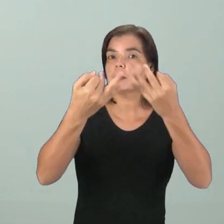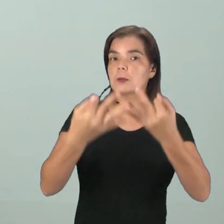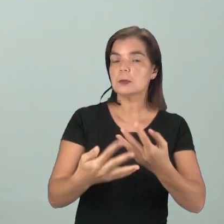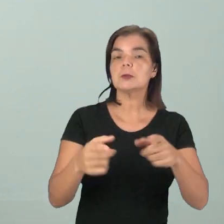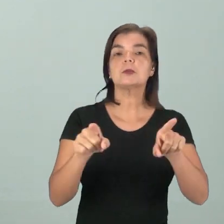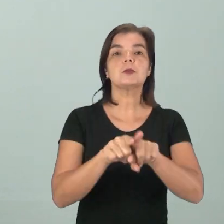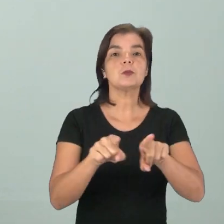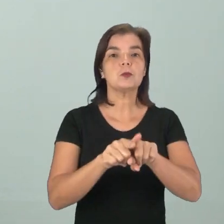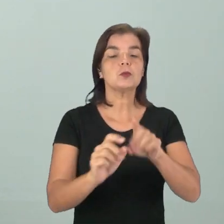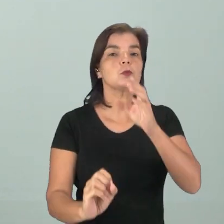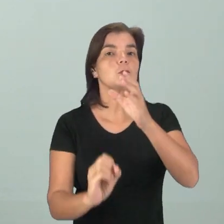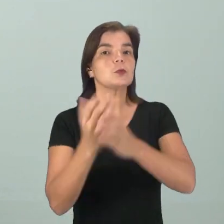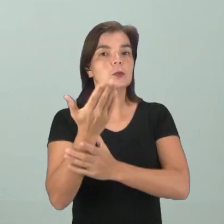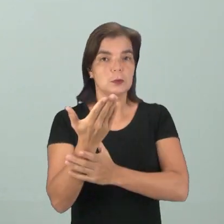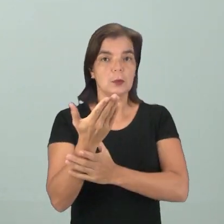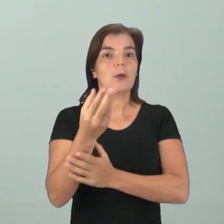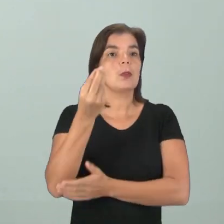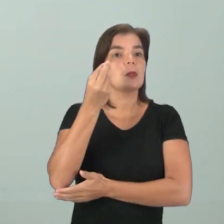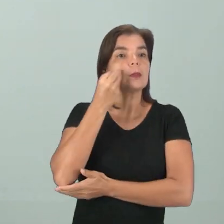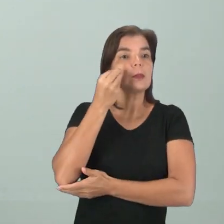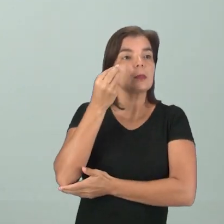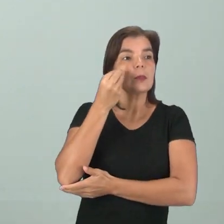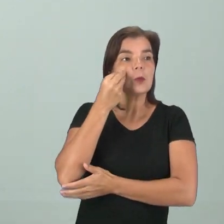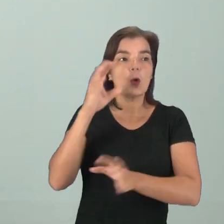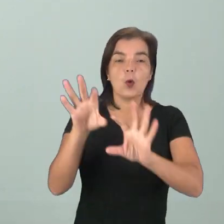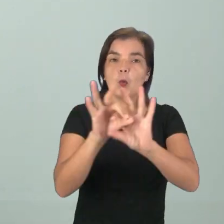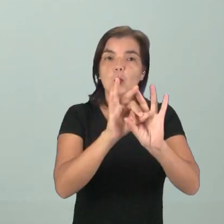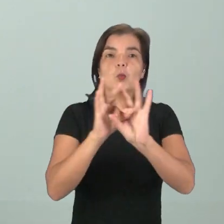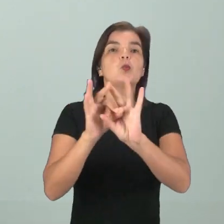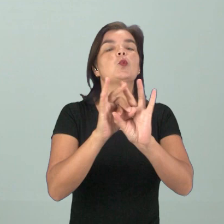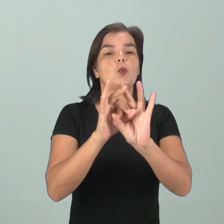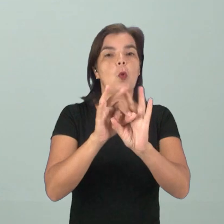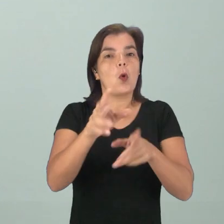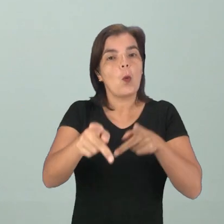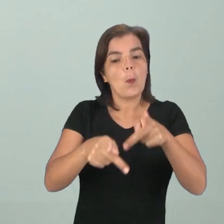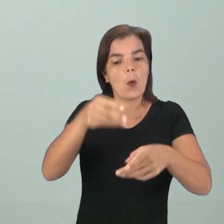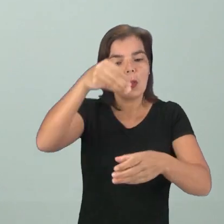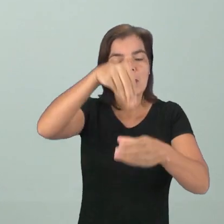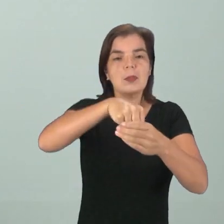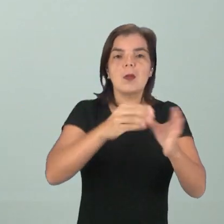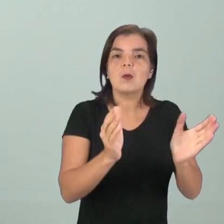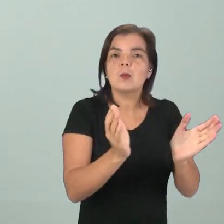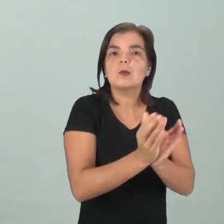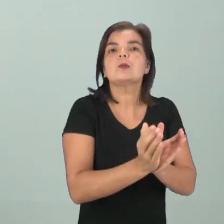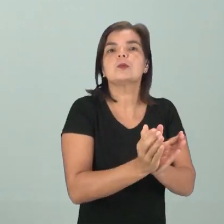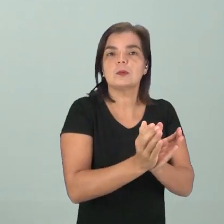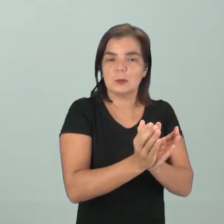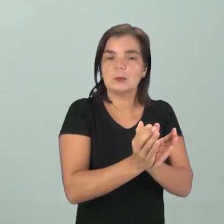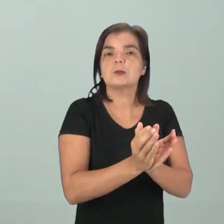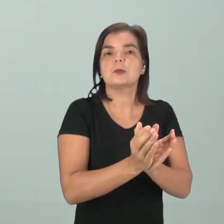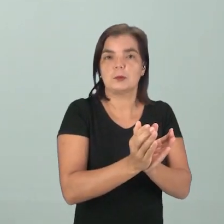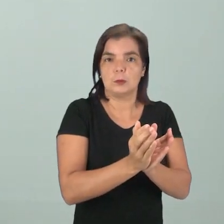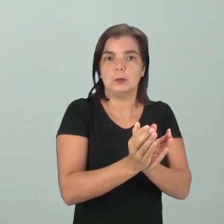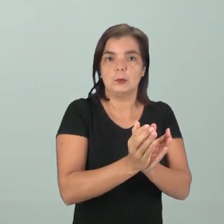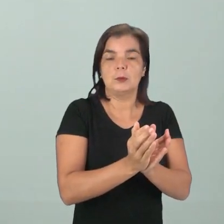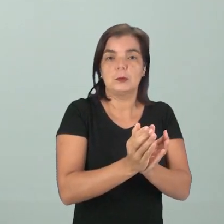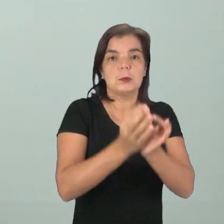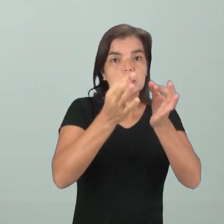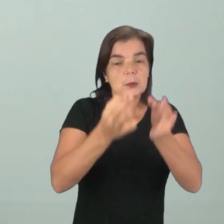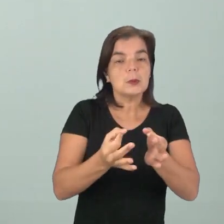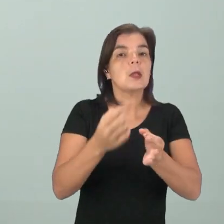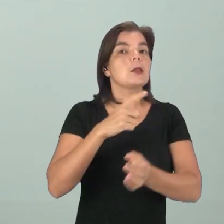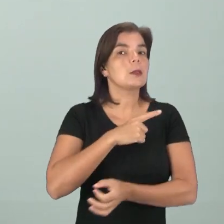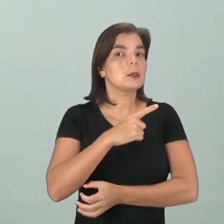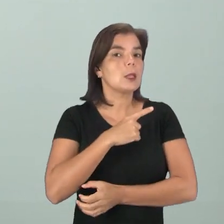conceito que surge para tentar unir um povo dentro de um determinado divisão, certo?